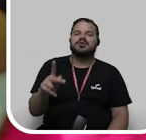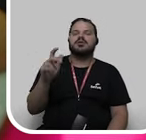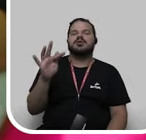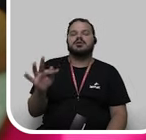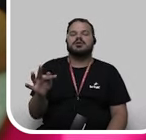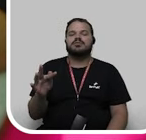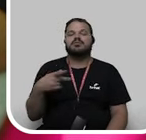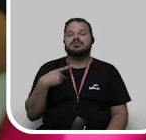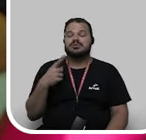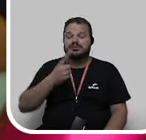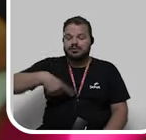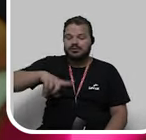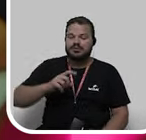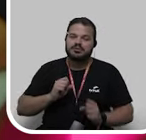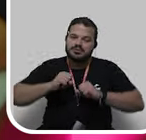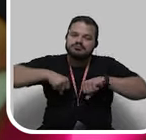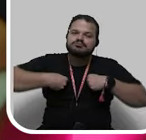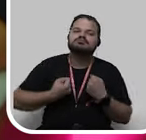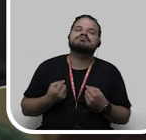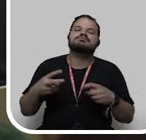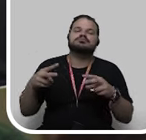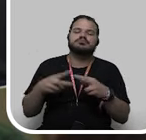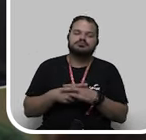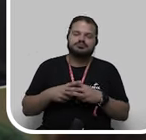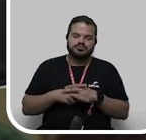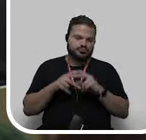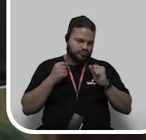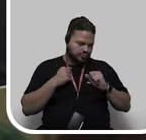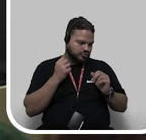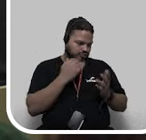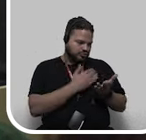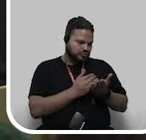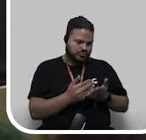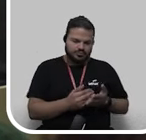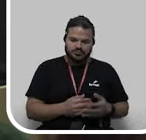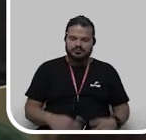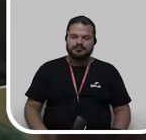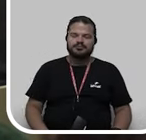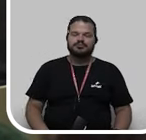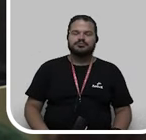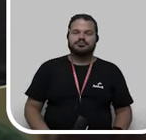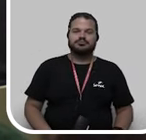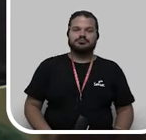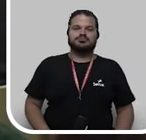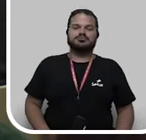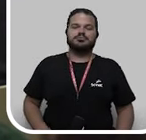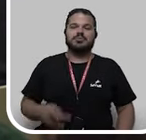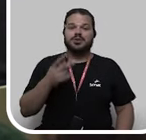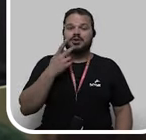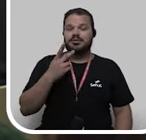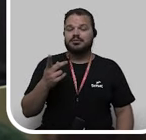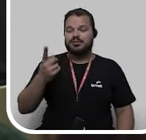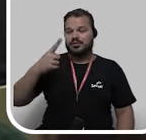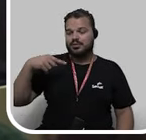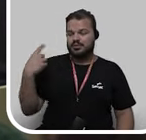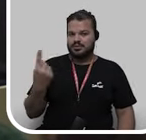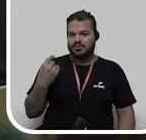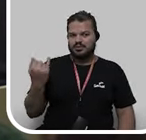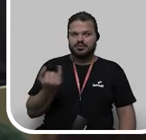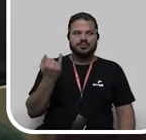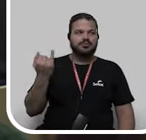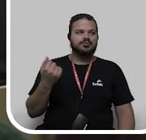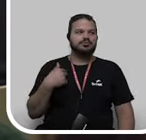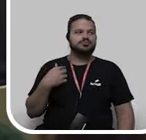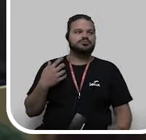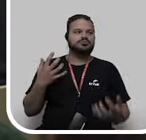nessa luta? Eu posso começar trazendo que a importância da conscientização e